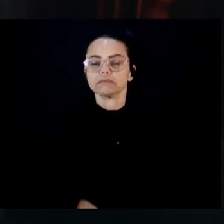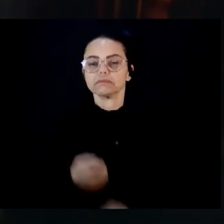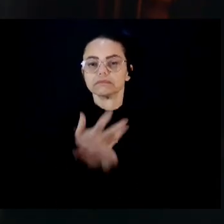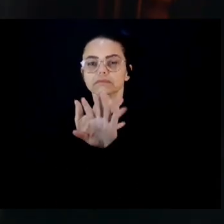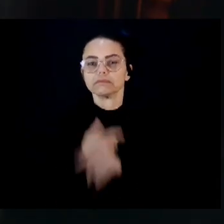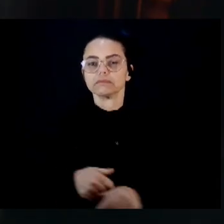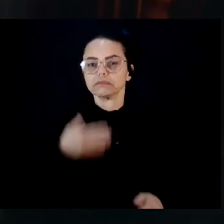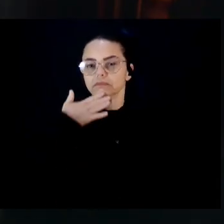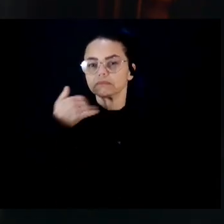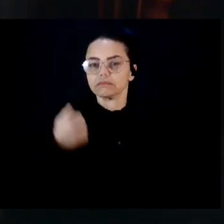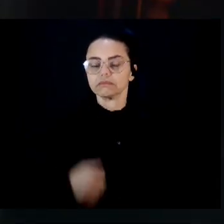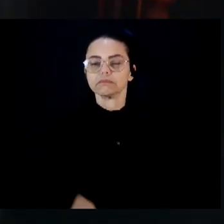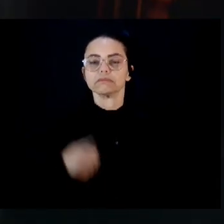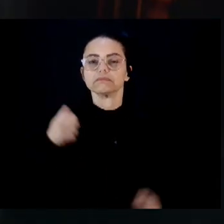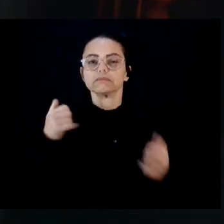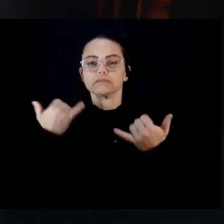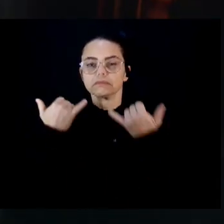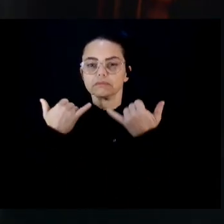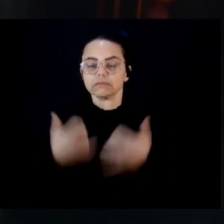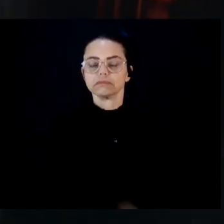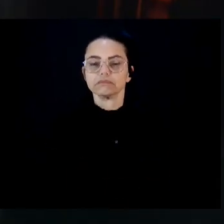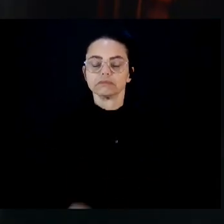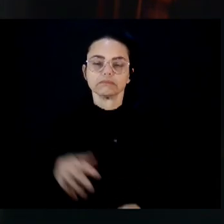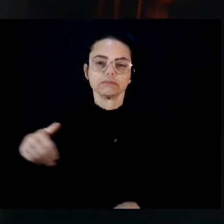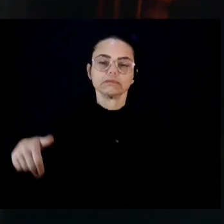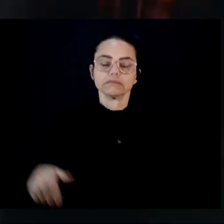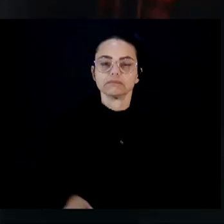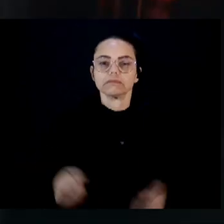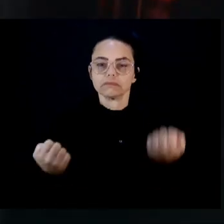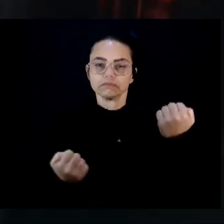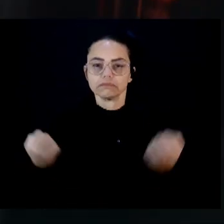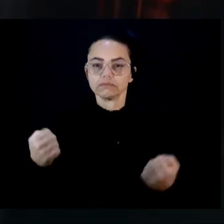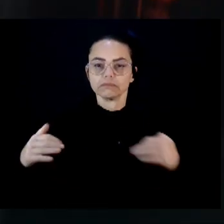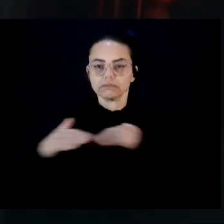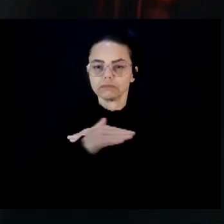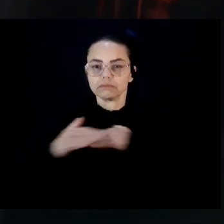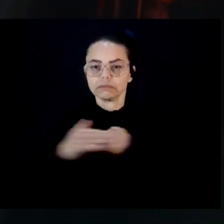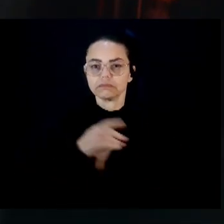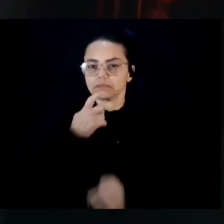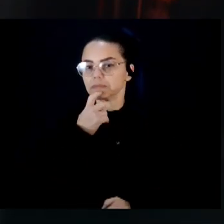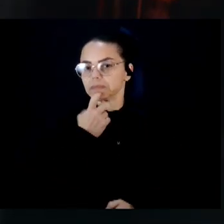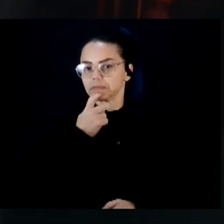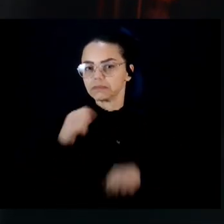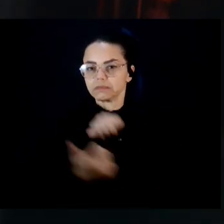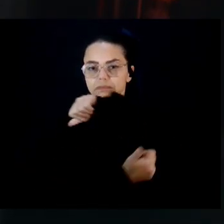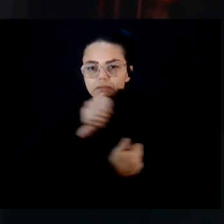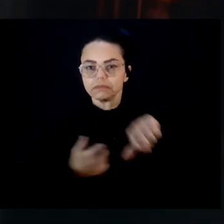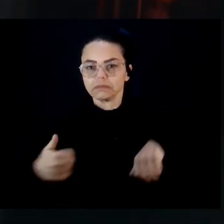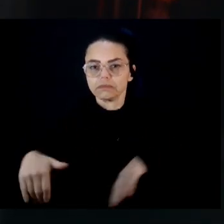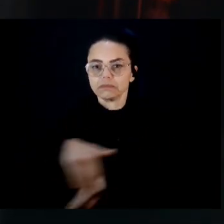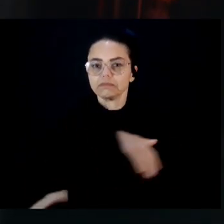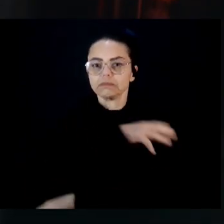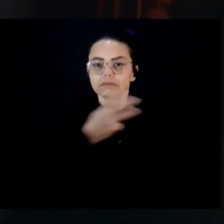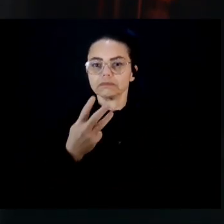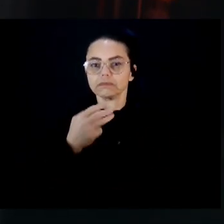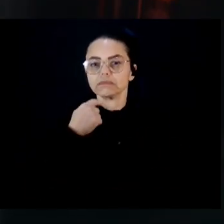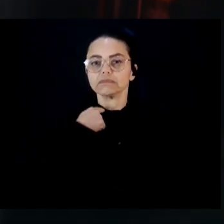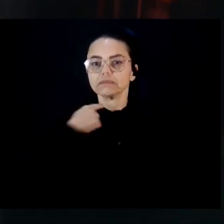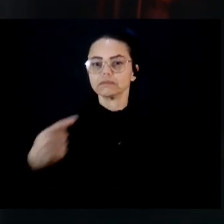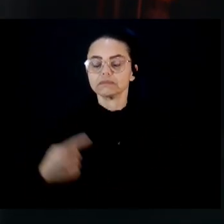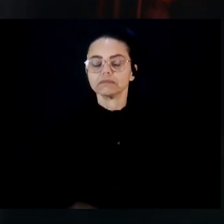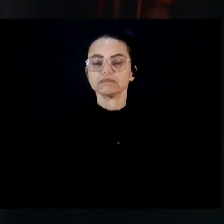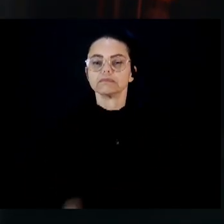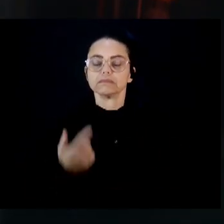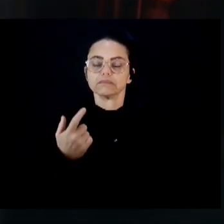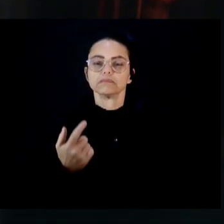informações. E agora você que circula pelo trânsito de Campinas vai encontrar mudanças na Rua 3 de Maio. A Prefeitura iniciou a troca